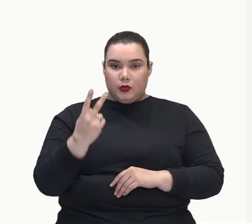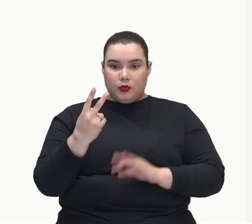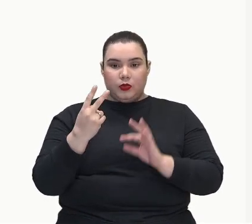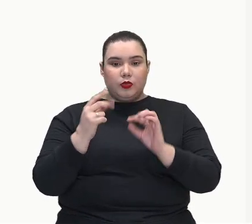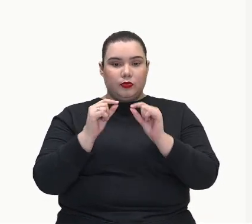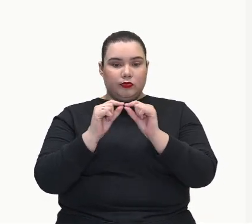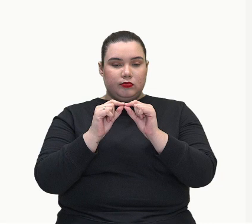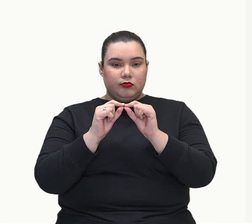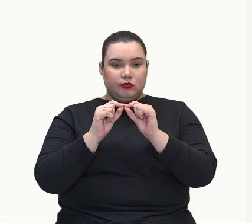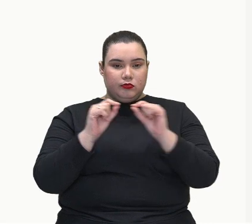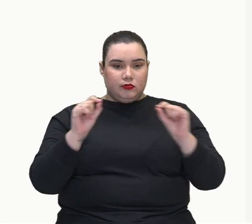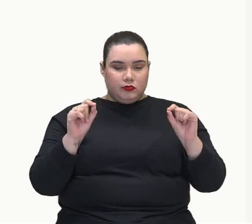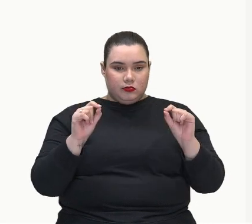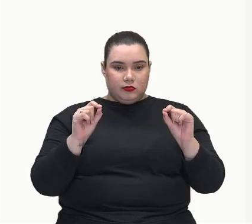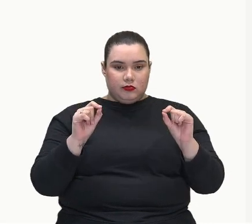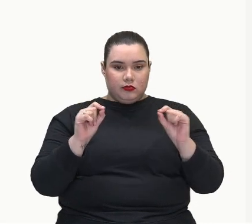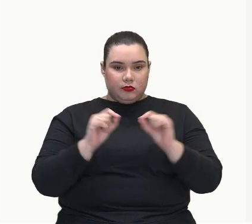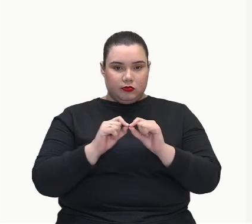retas